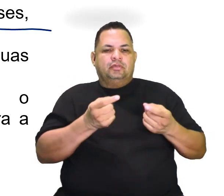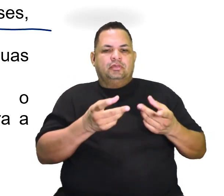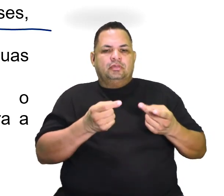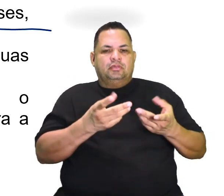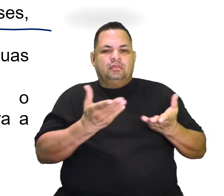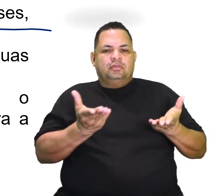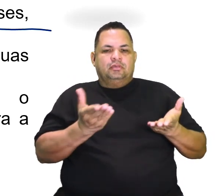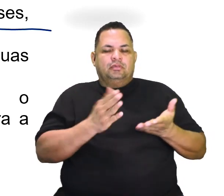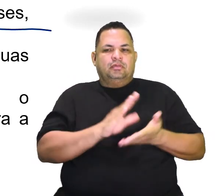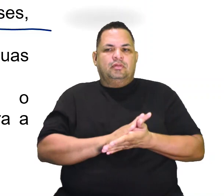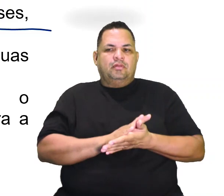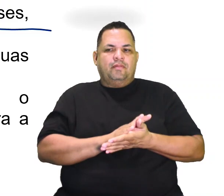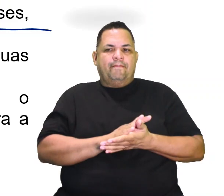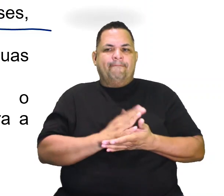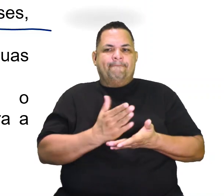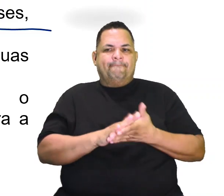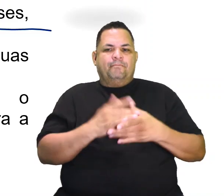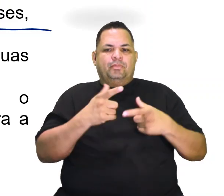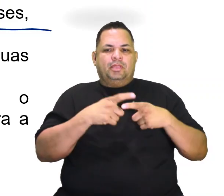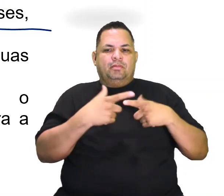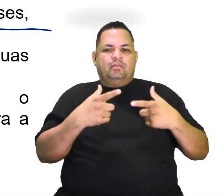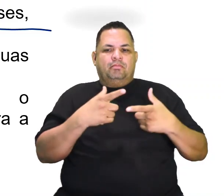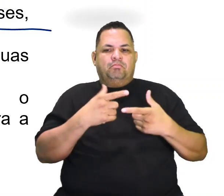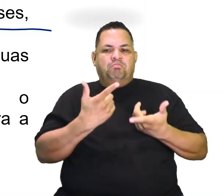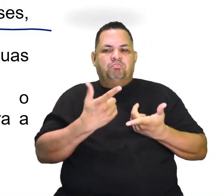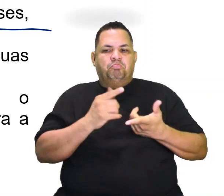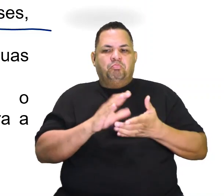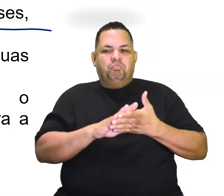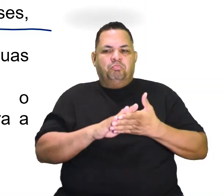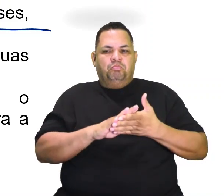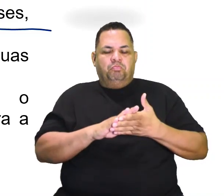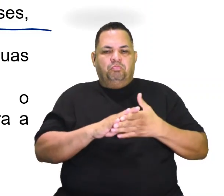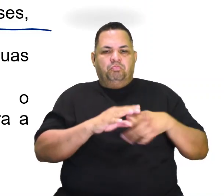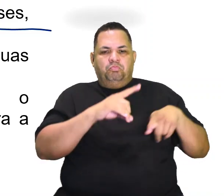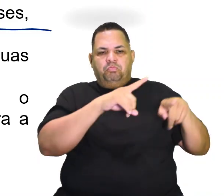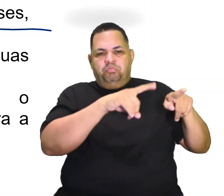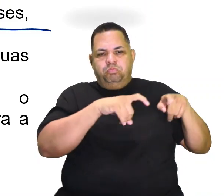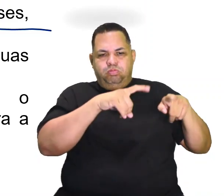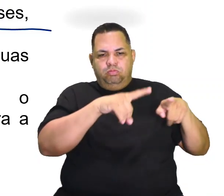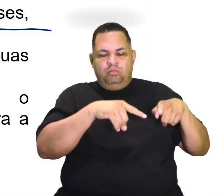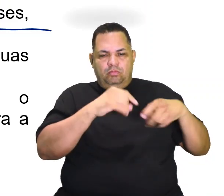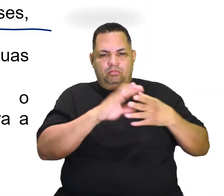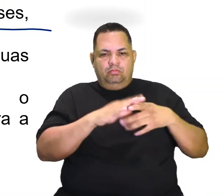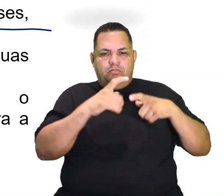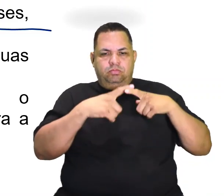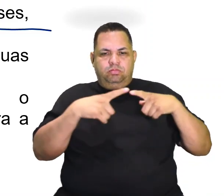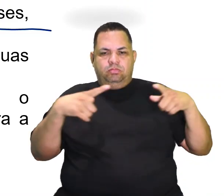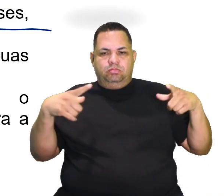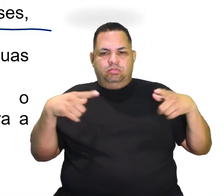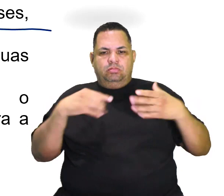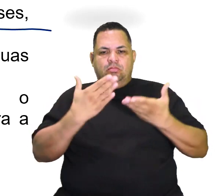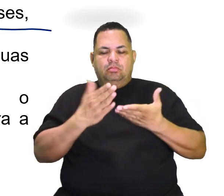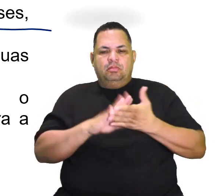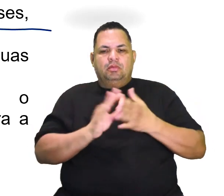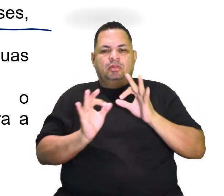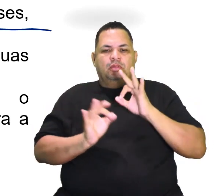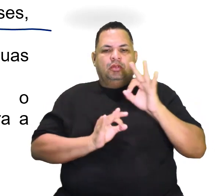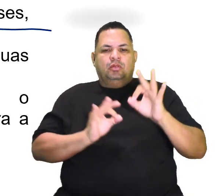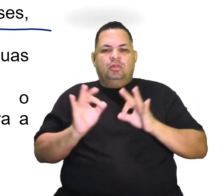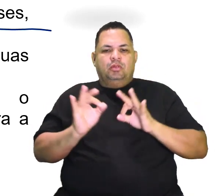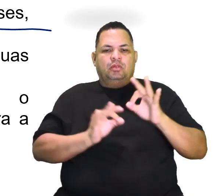produtor, né, que produz em grande escala, ou não é nem que produz, né, criam,